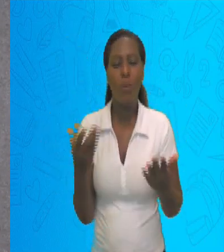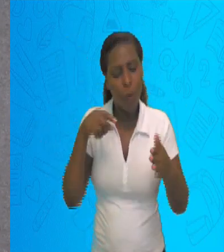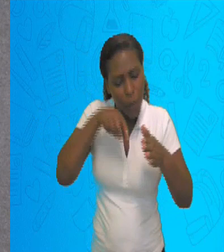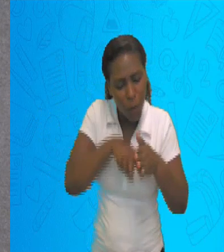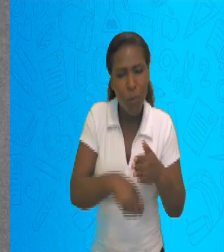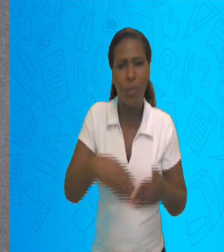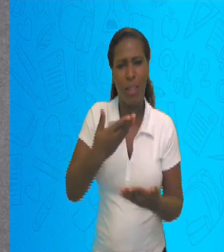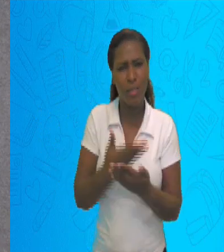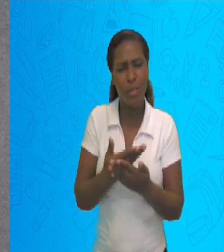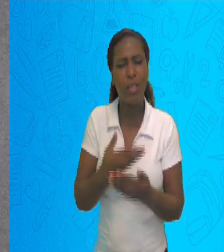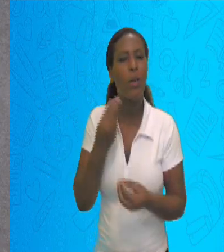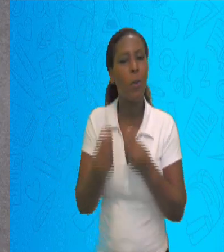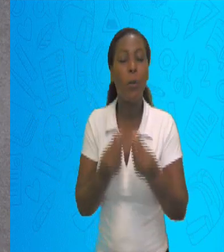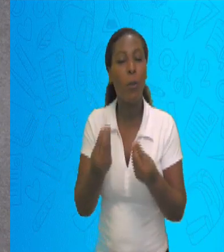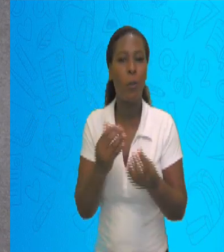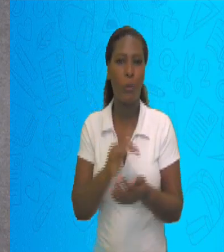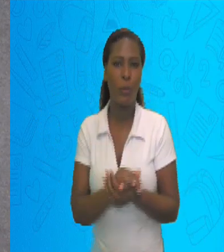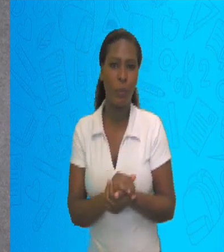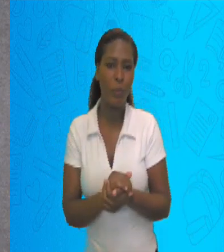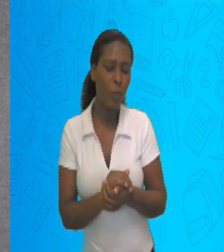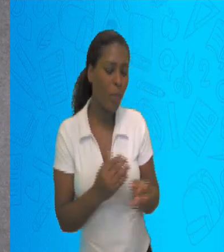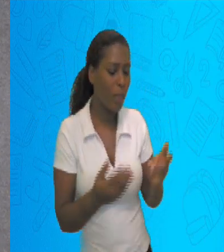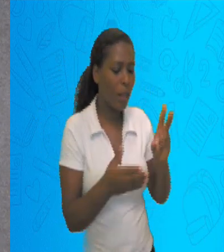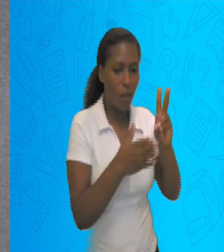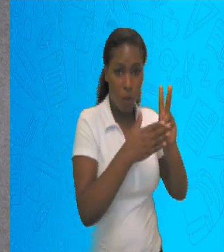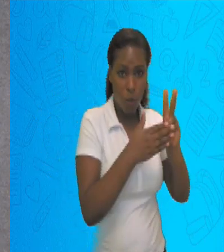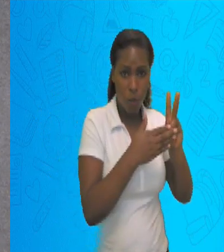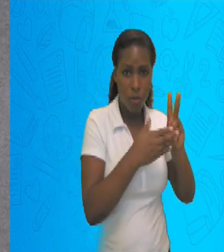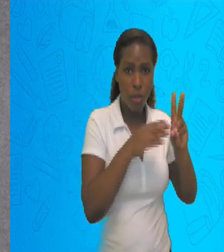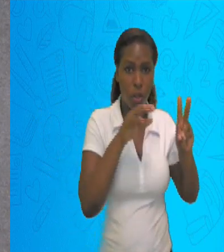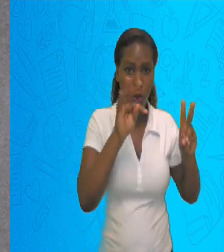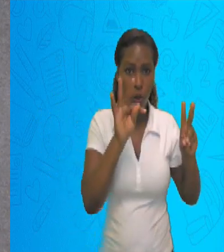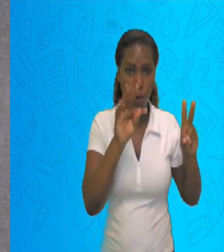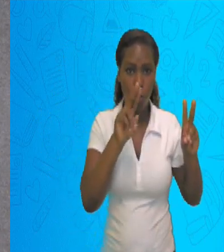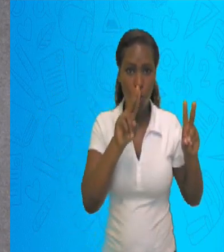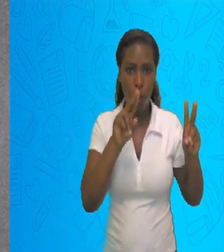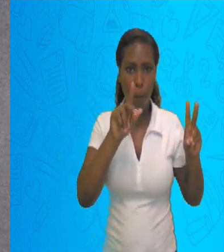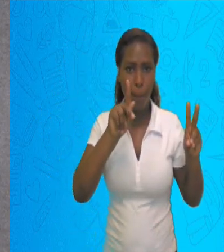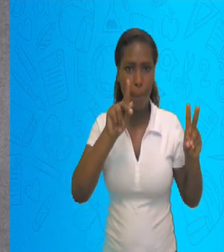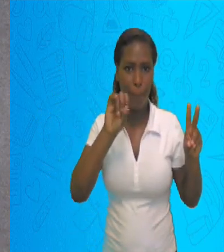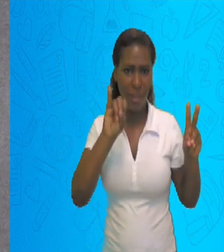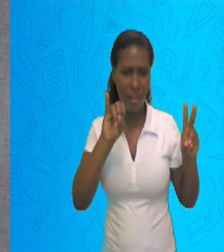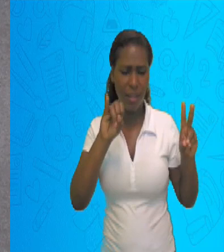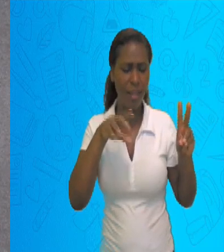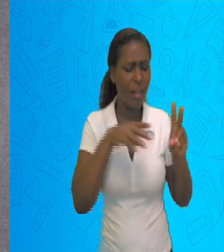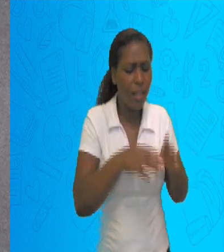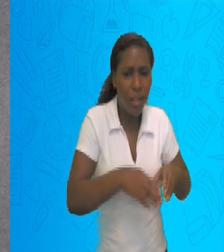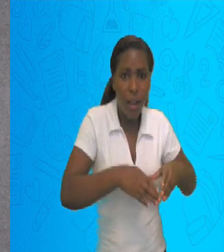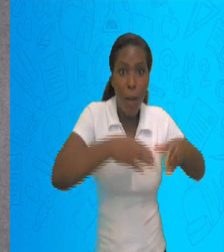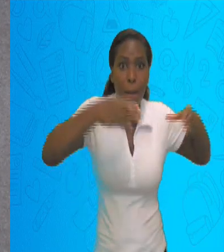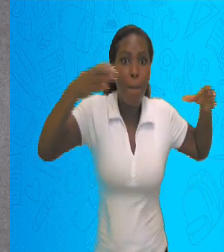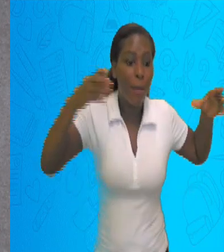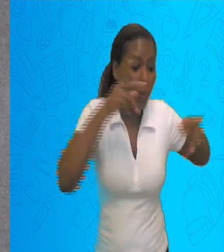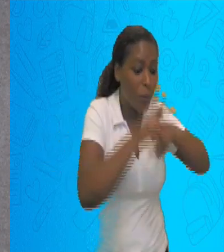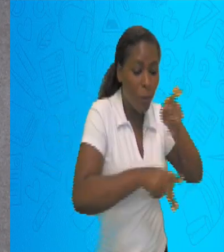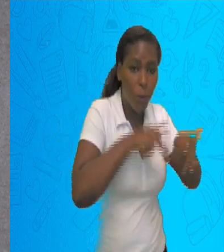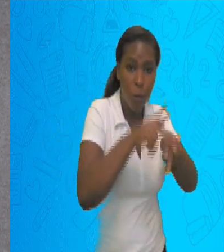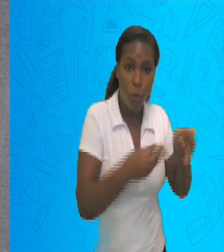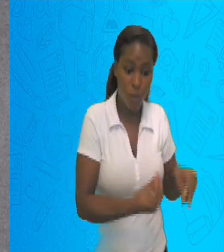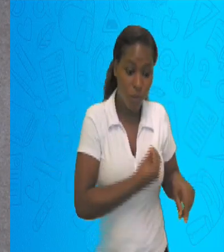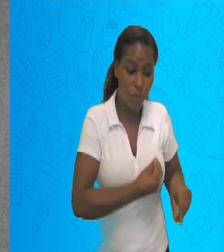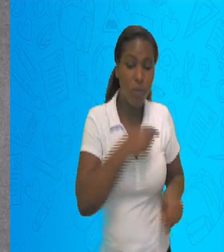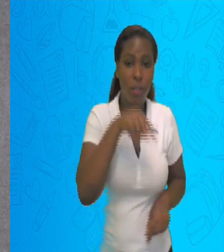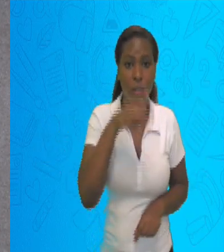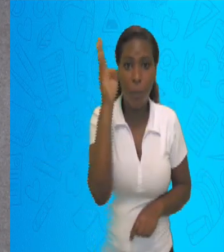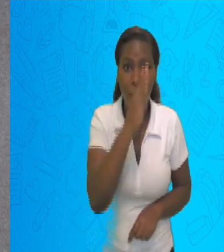Os tupis eram a maioria dos povos indígenas que habitavam o Brasil na época da chegada dos portugueses.